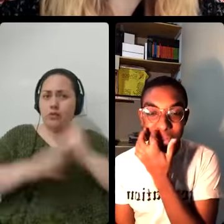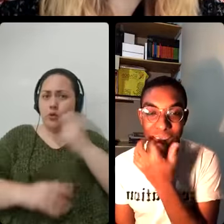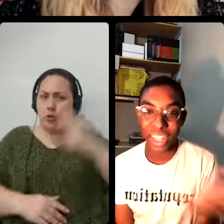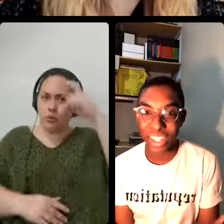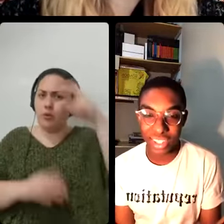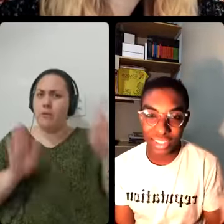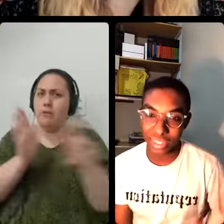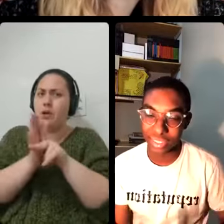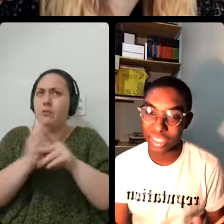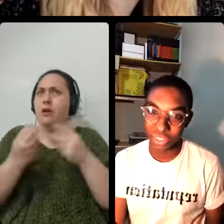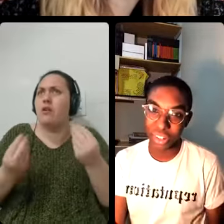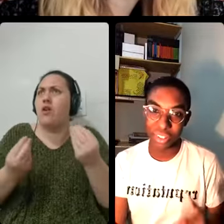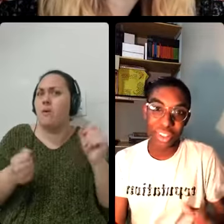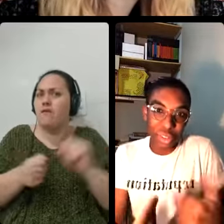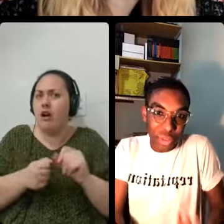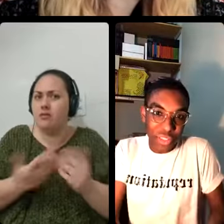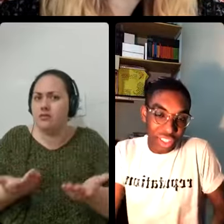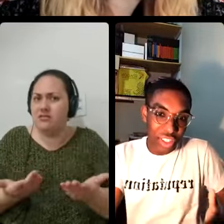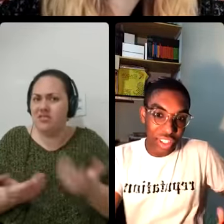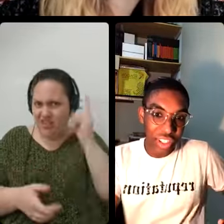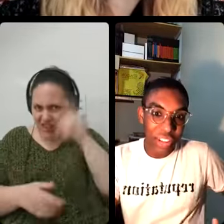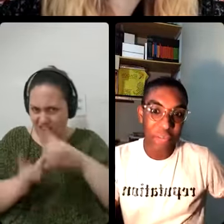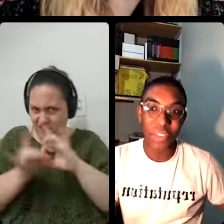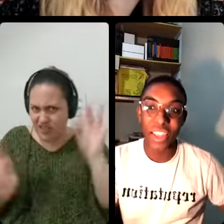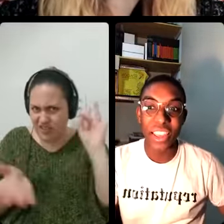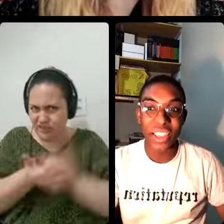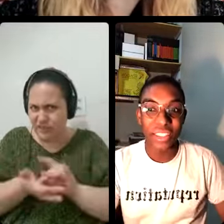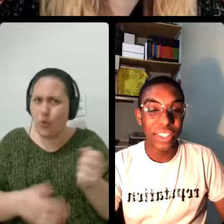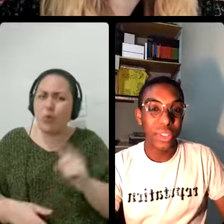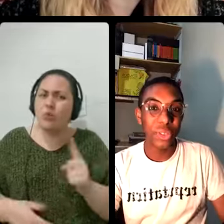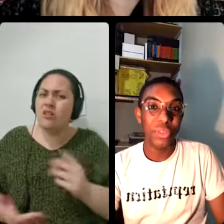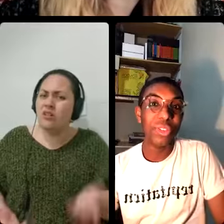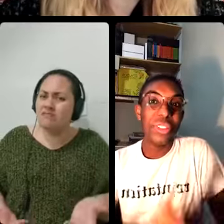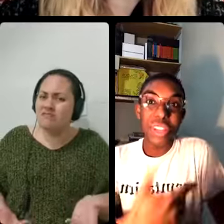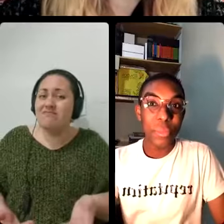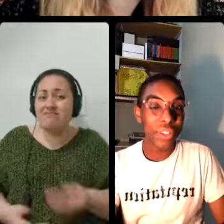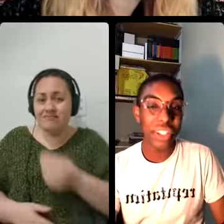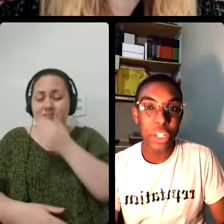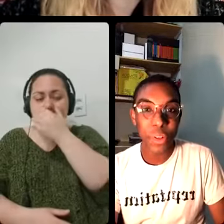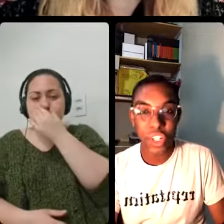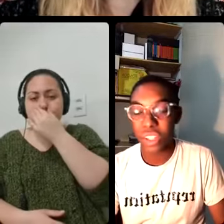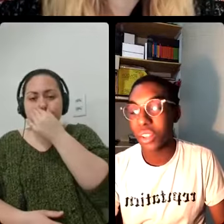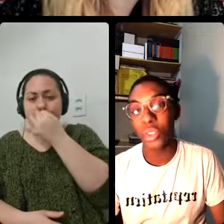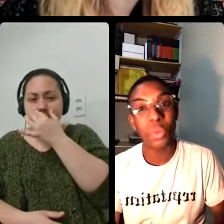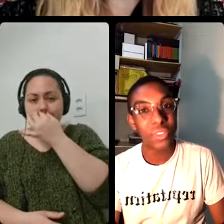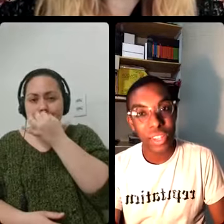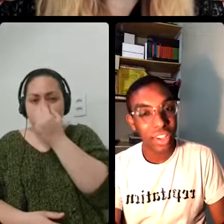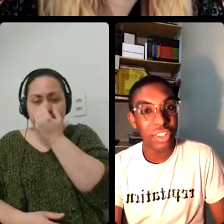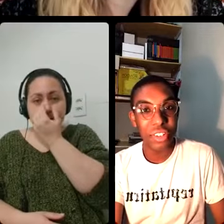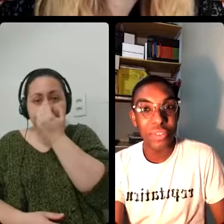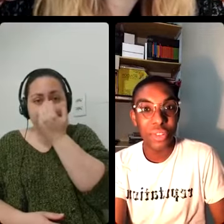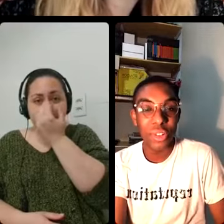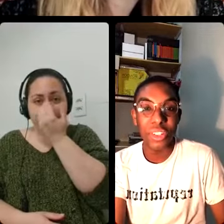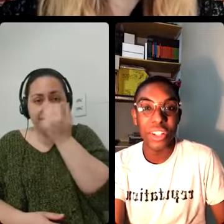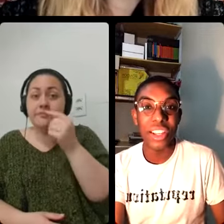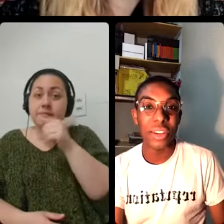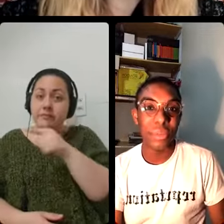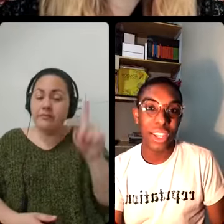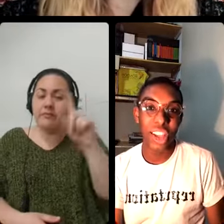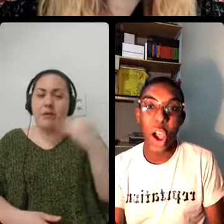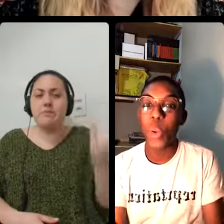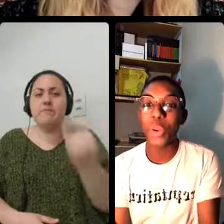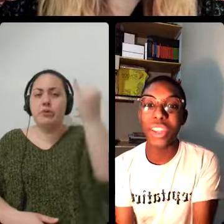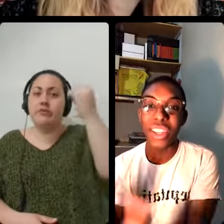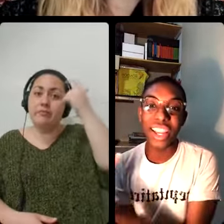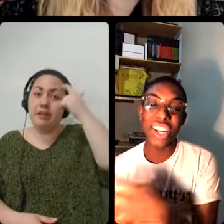Então, que liberdade é essa que nos foi vendida, né? Então, tudo isso é importante pra gente entender todo o processo que a gente vive hoje.